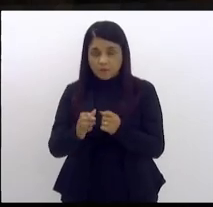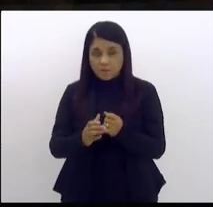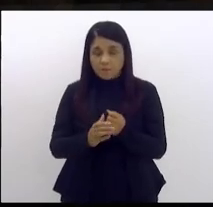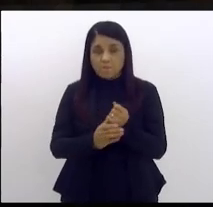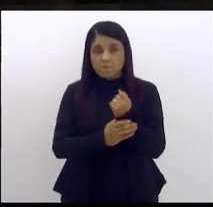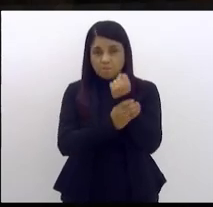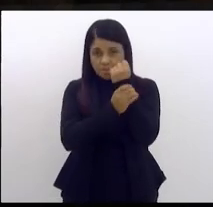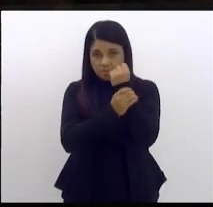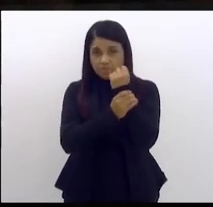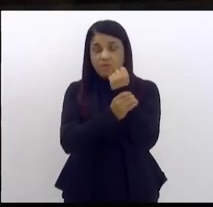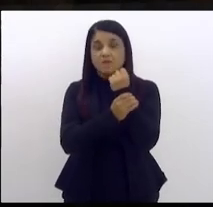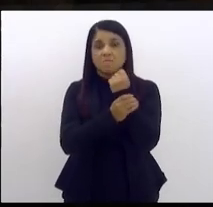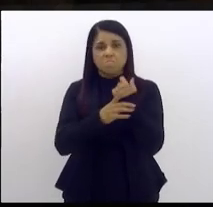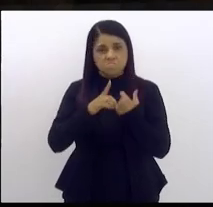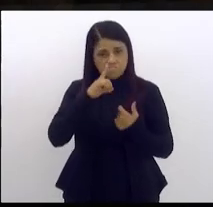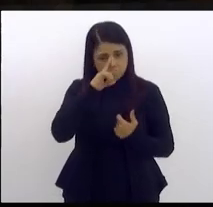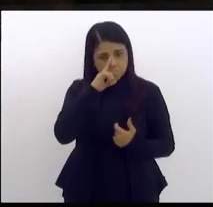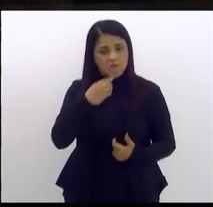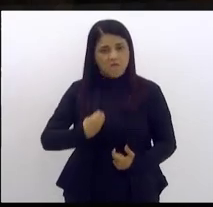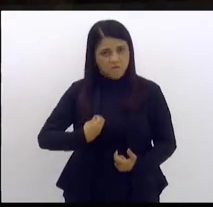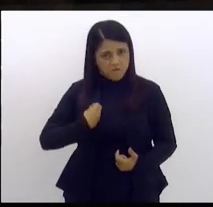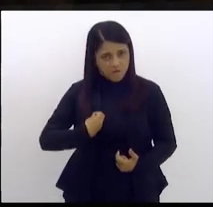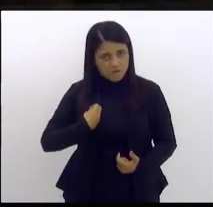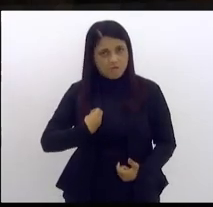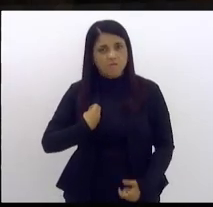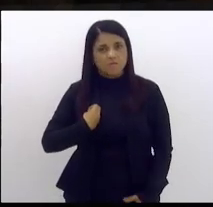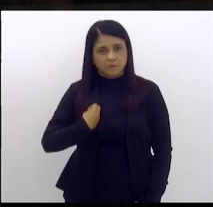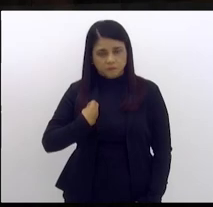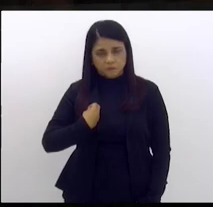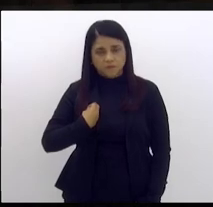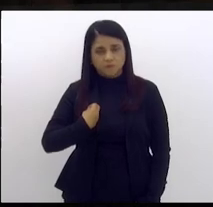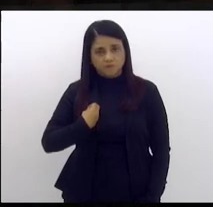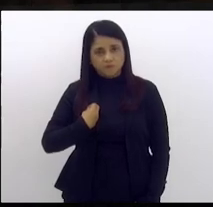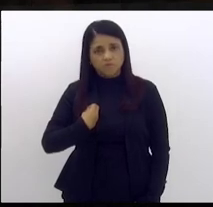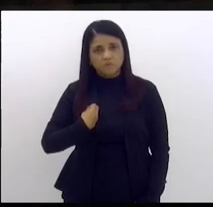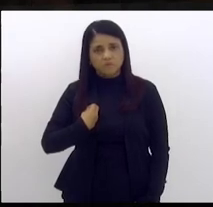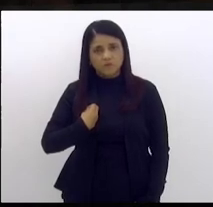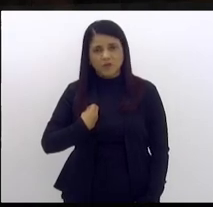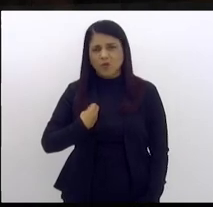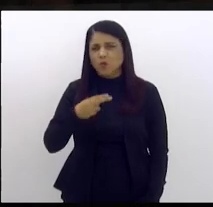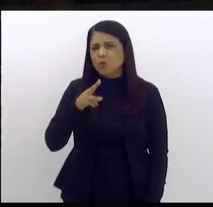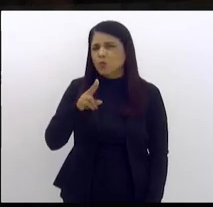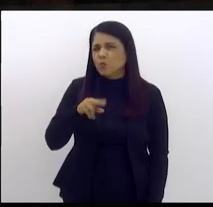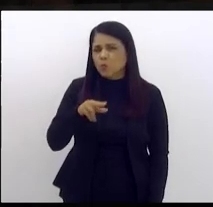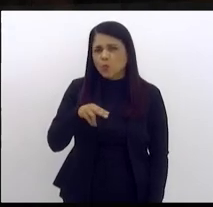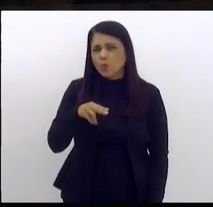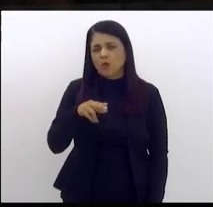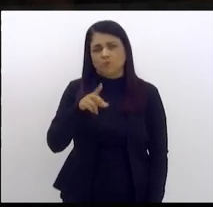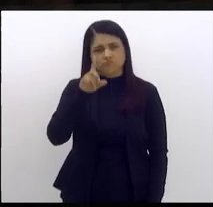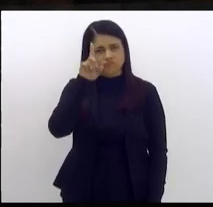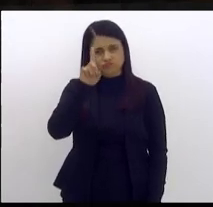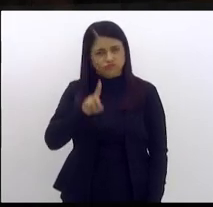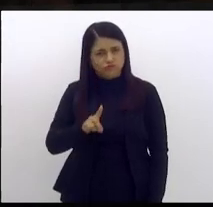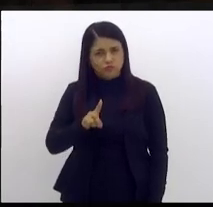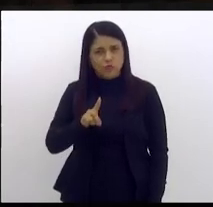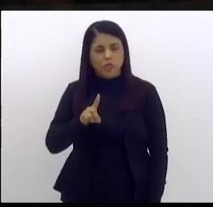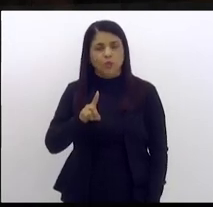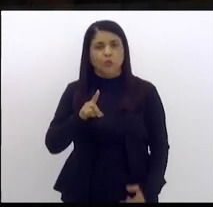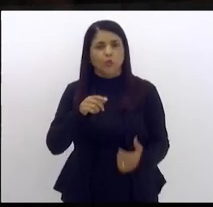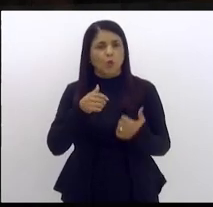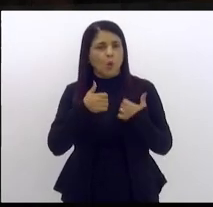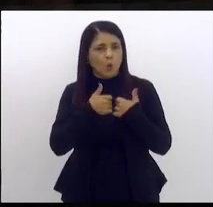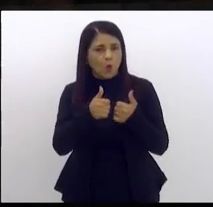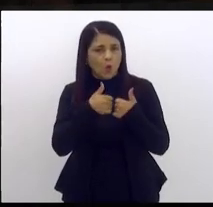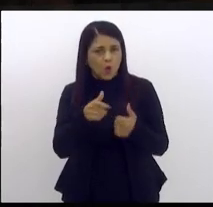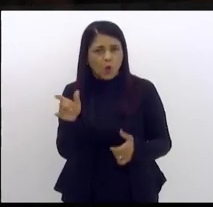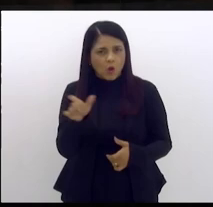sim as suas vidas eles nunca tiveram direito a auxílio passagem